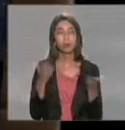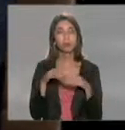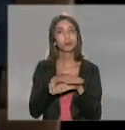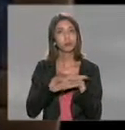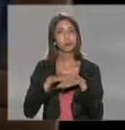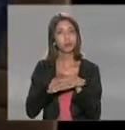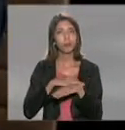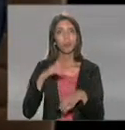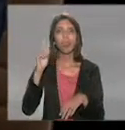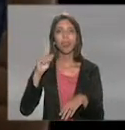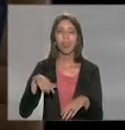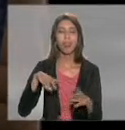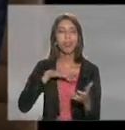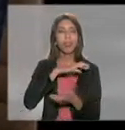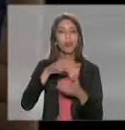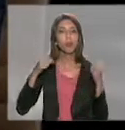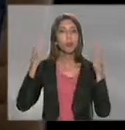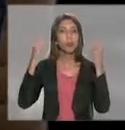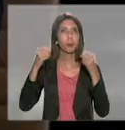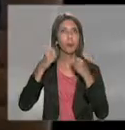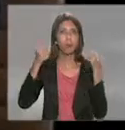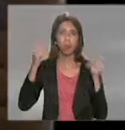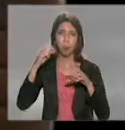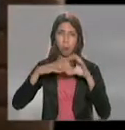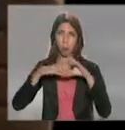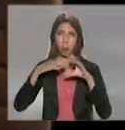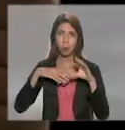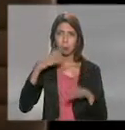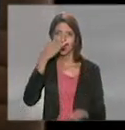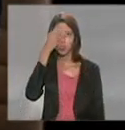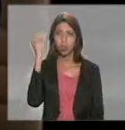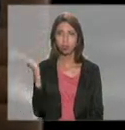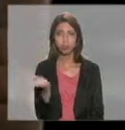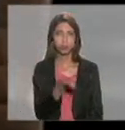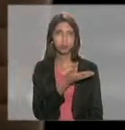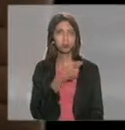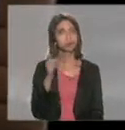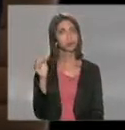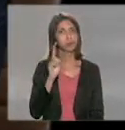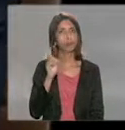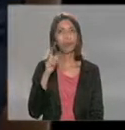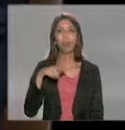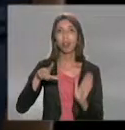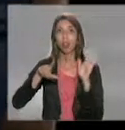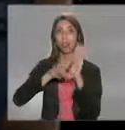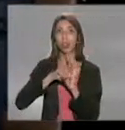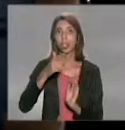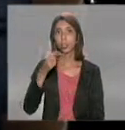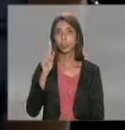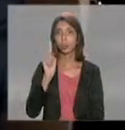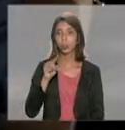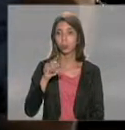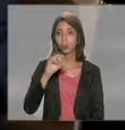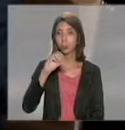assuntos que vamos abordar é a campanha Não Deixe Seu Concurso Passar em Branco, que discute a